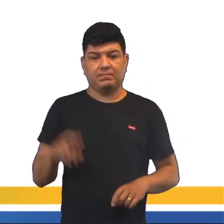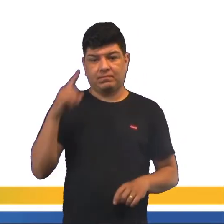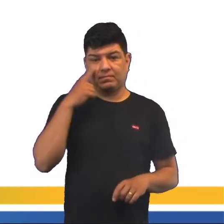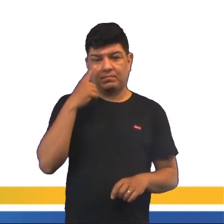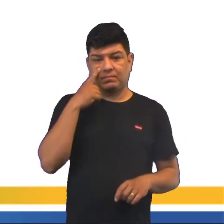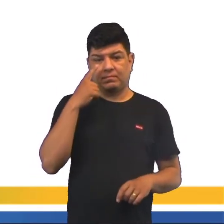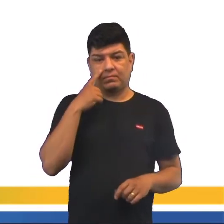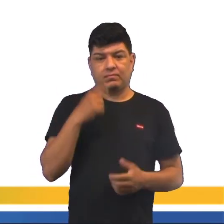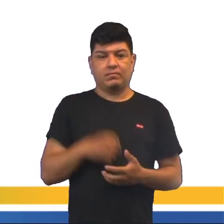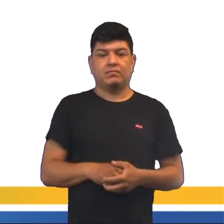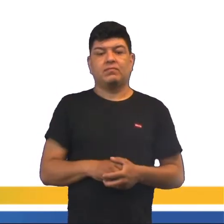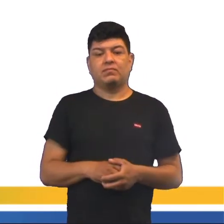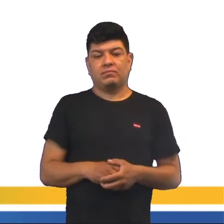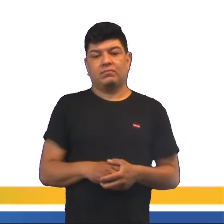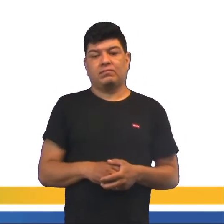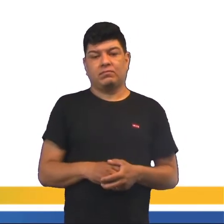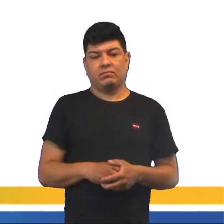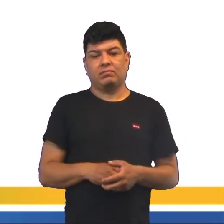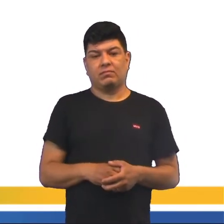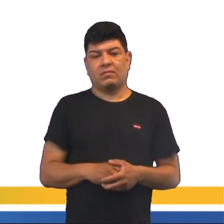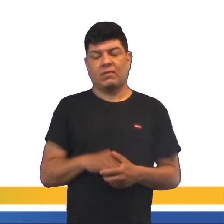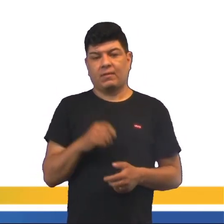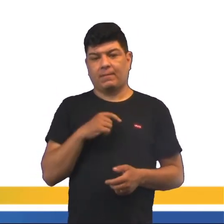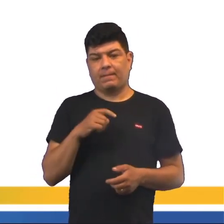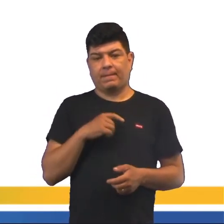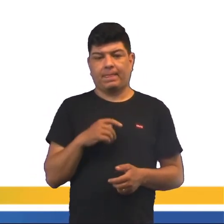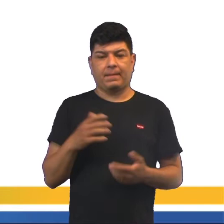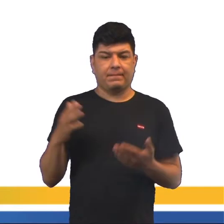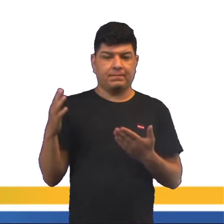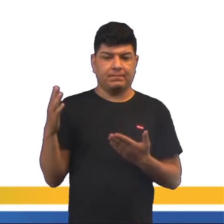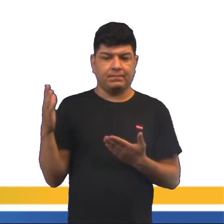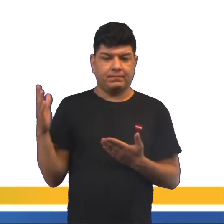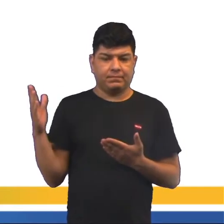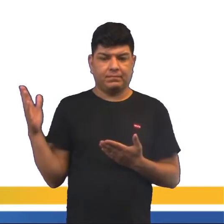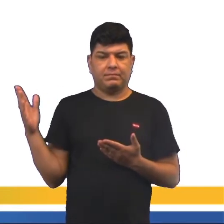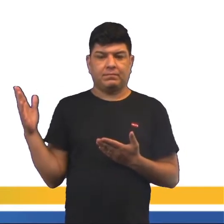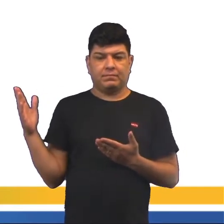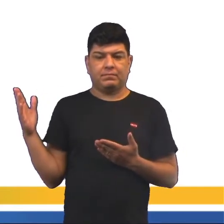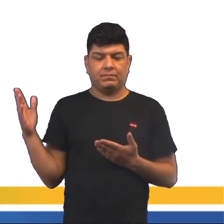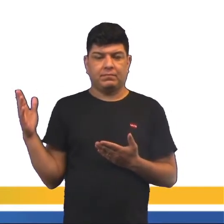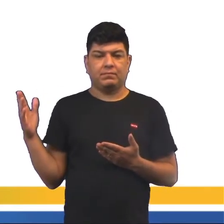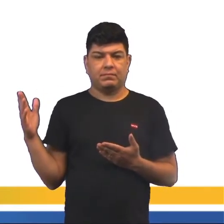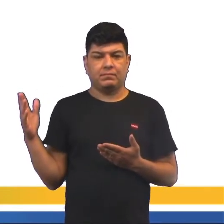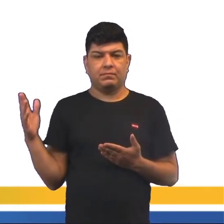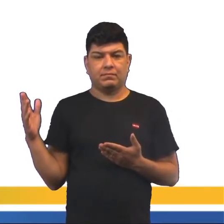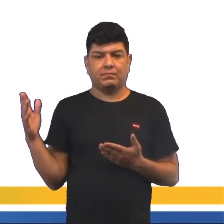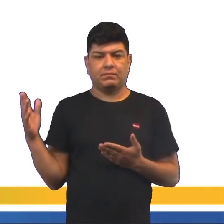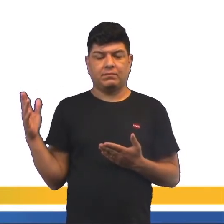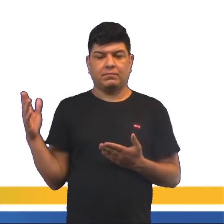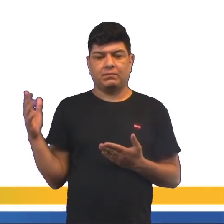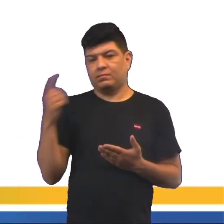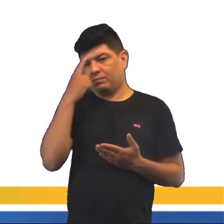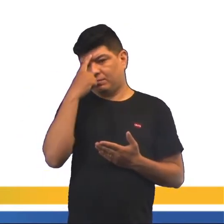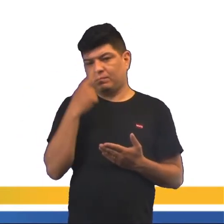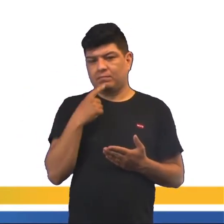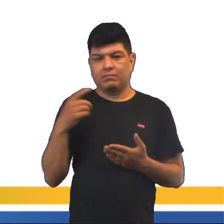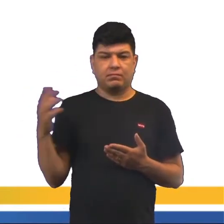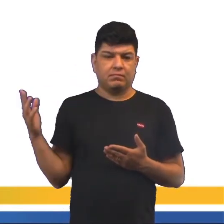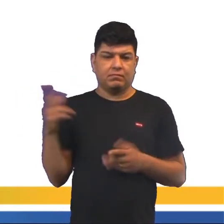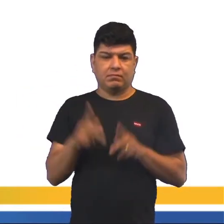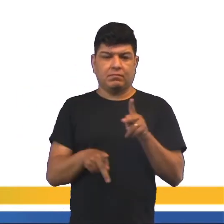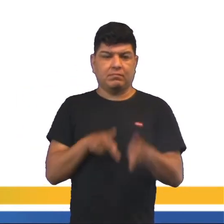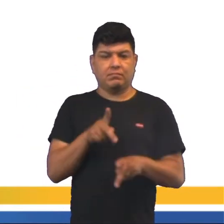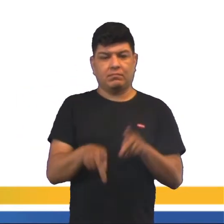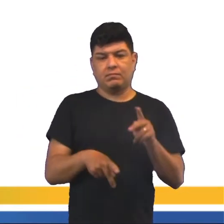Observem aí a charge, né, que a gente tem o ataque, né, de um caça americano lançando mísseis, né, sobre a